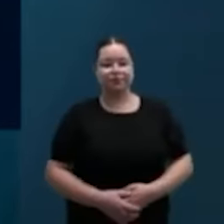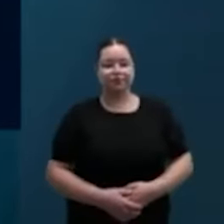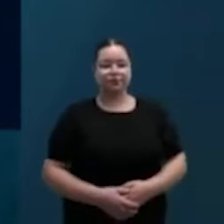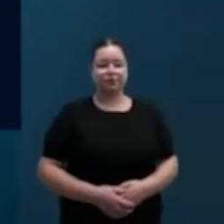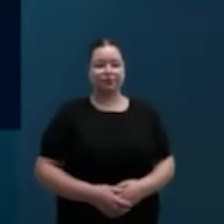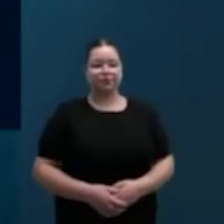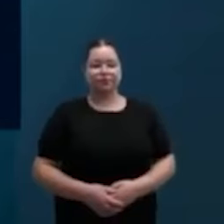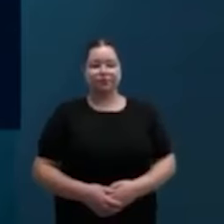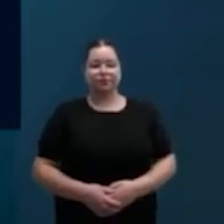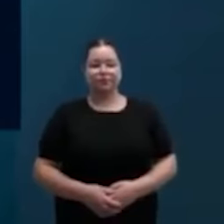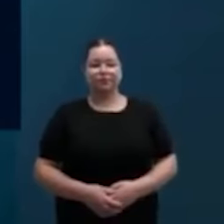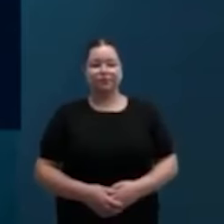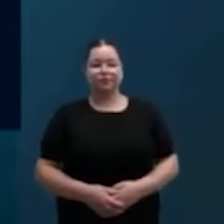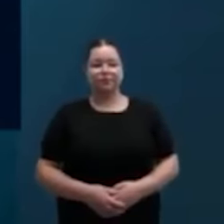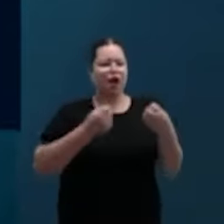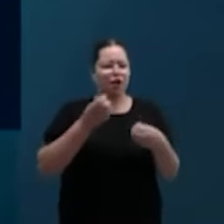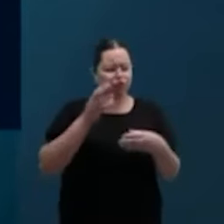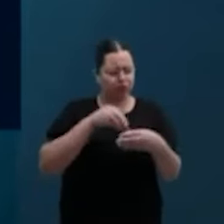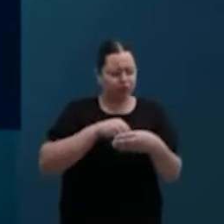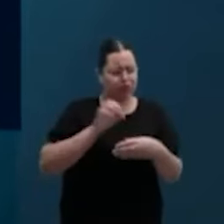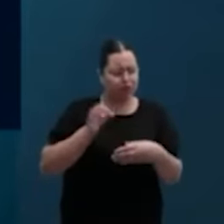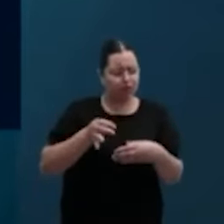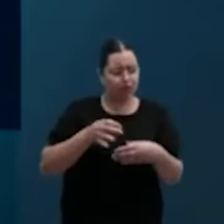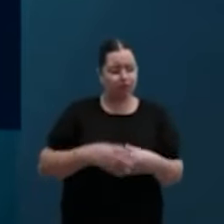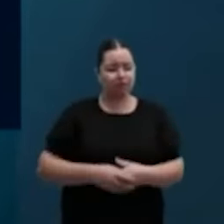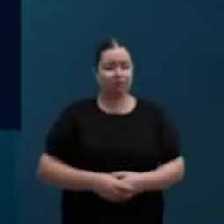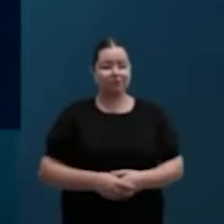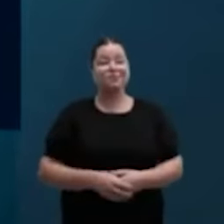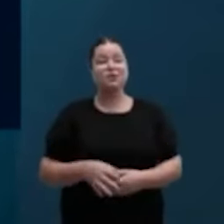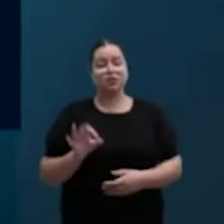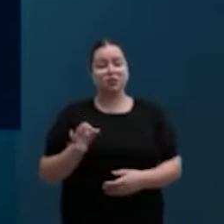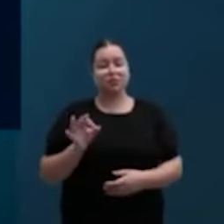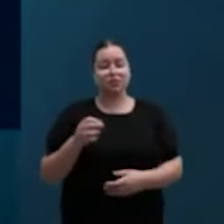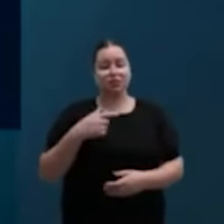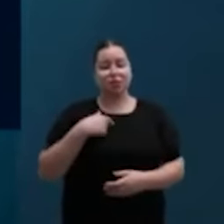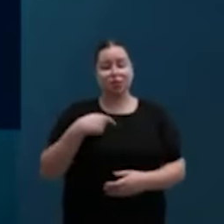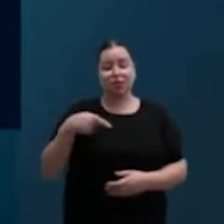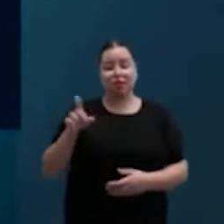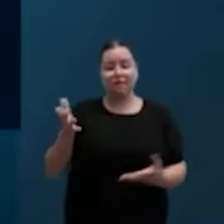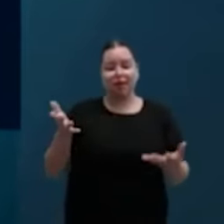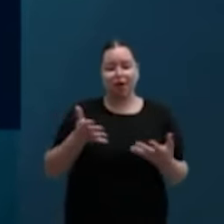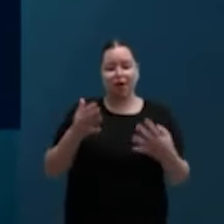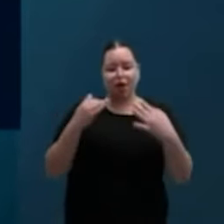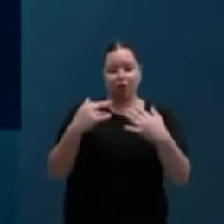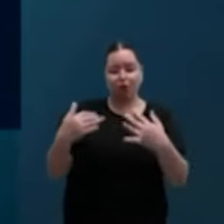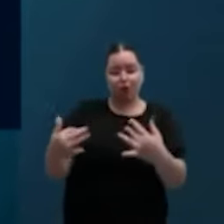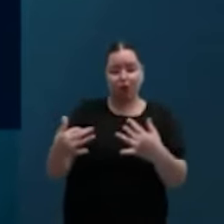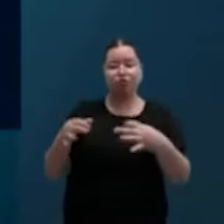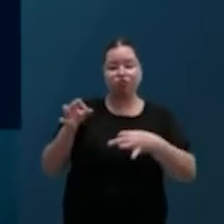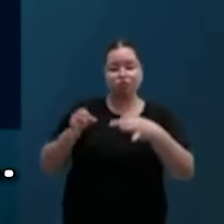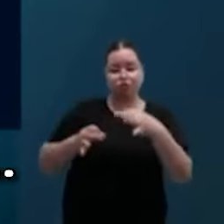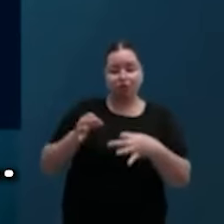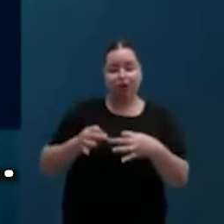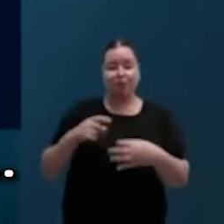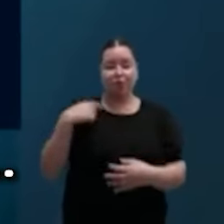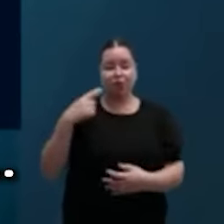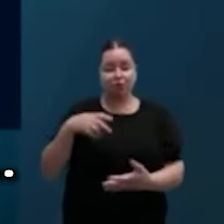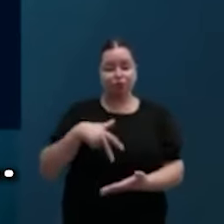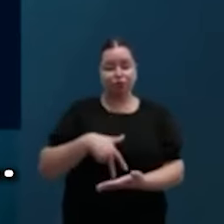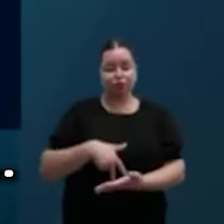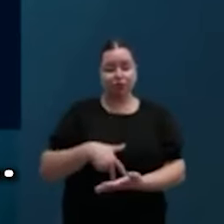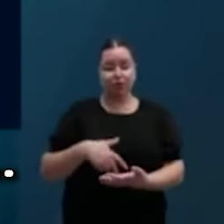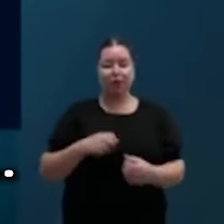Luciano, estou verificando, o senhor está dentro de um carro? Sim, excelência. Eu estava fazendo uma audiência agora e se tiver